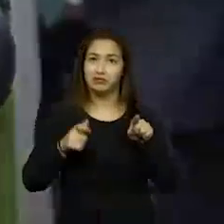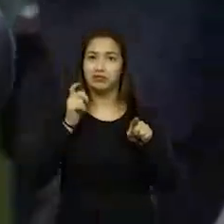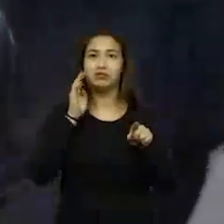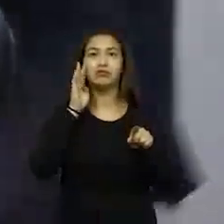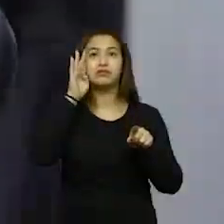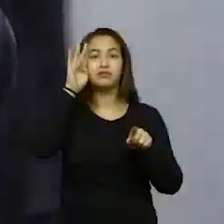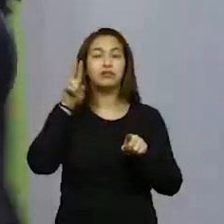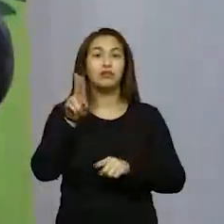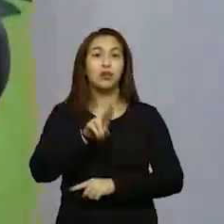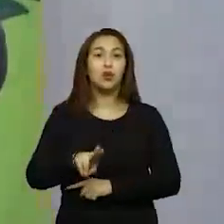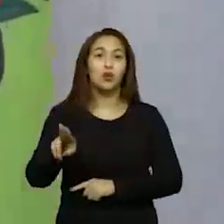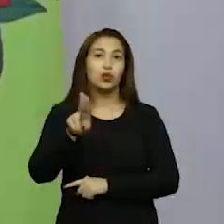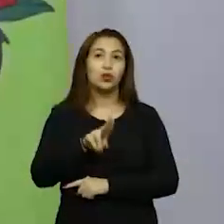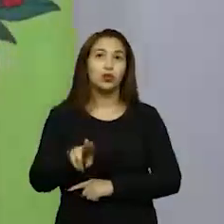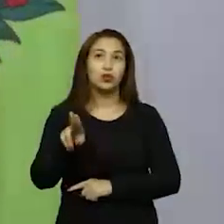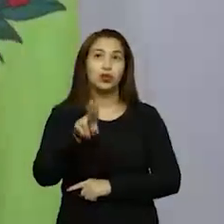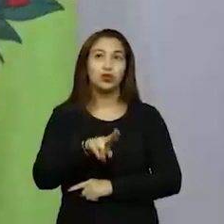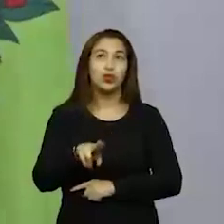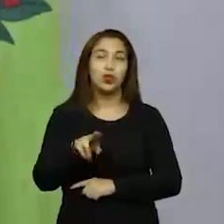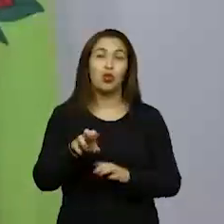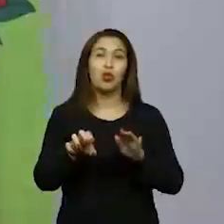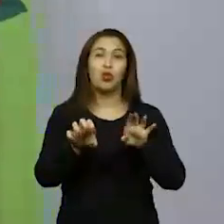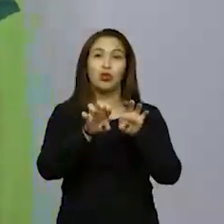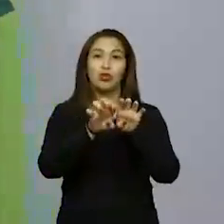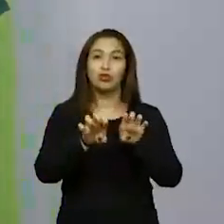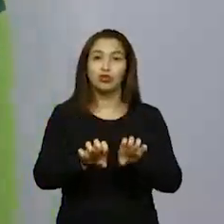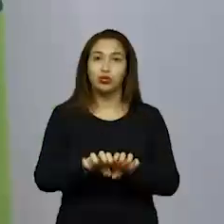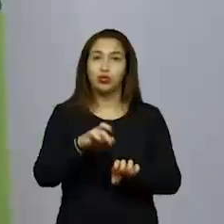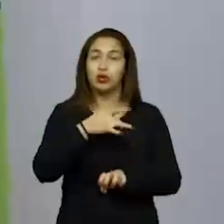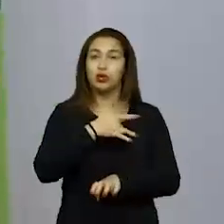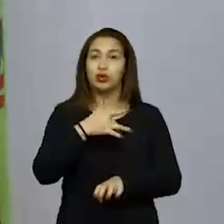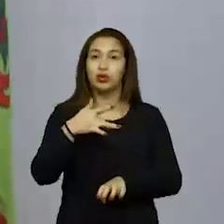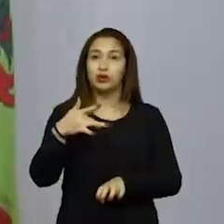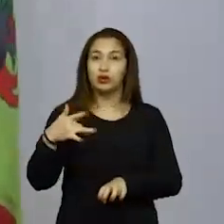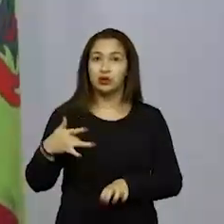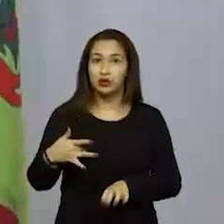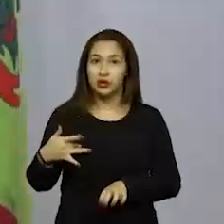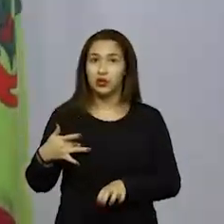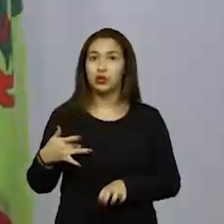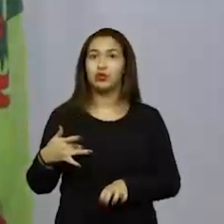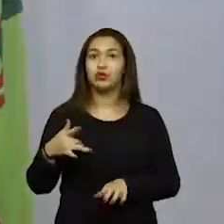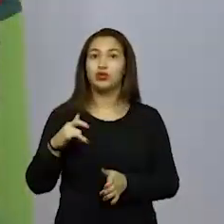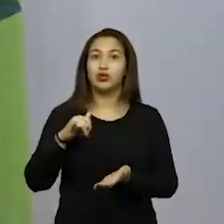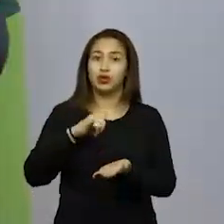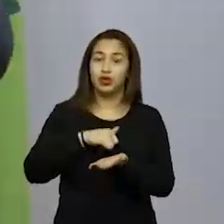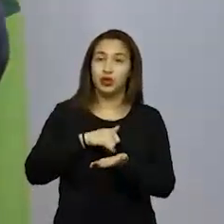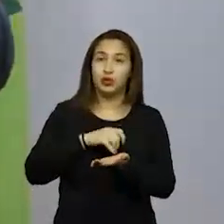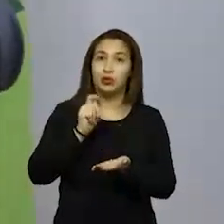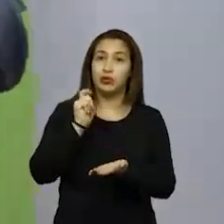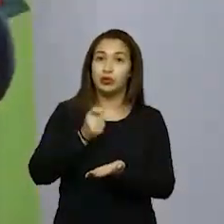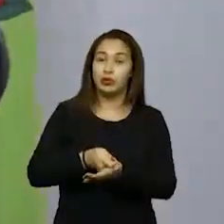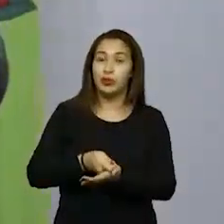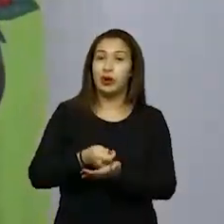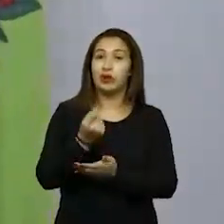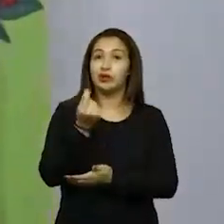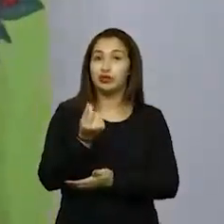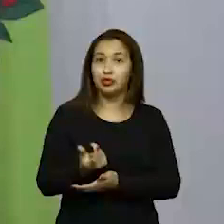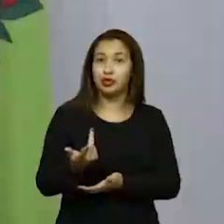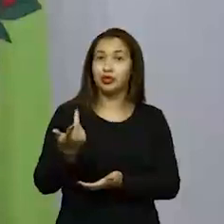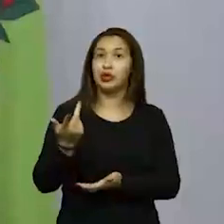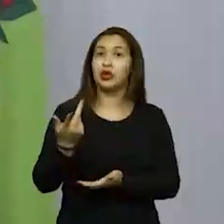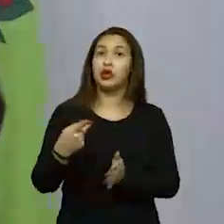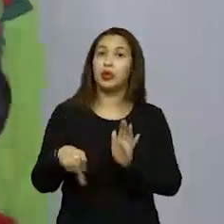usar estrutura da saúde, bancada pela saúde, pelo dinheiro que deveria